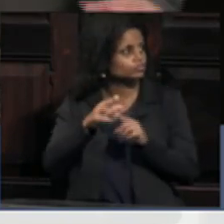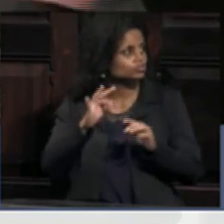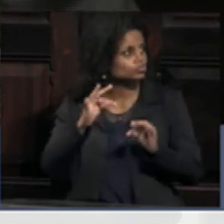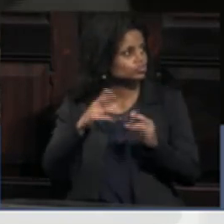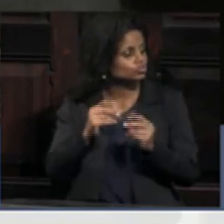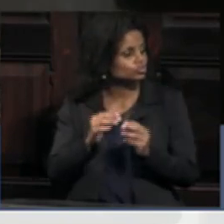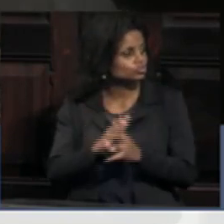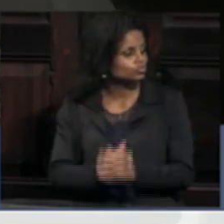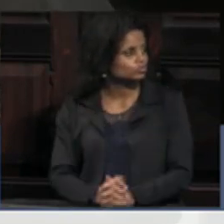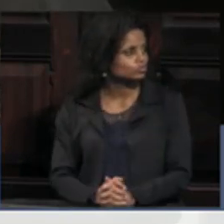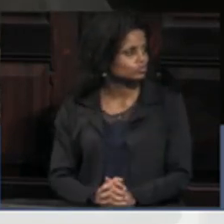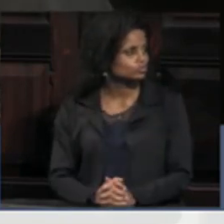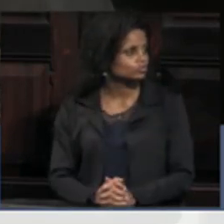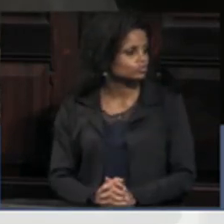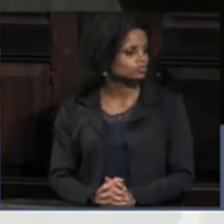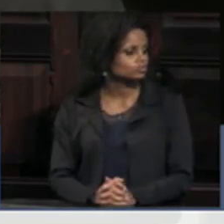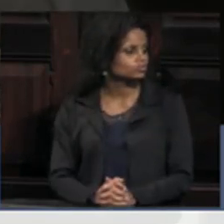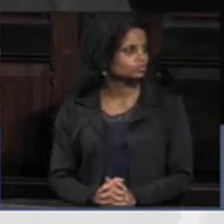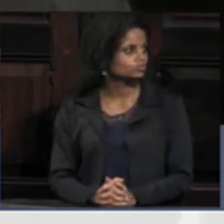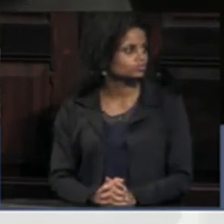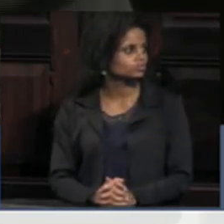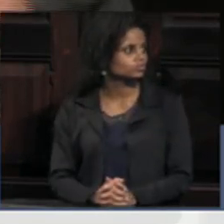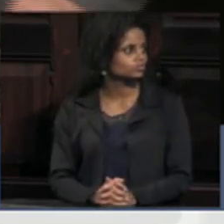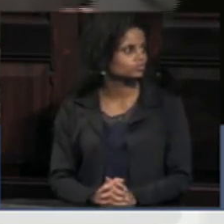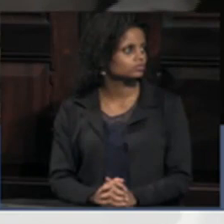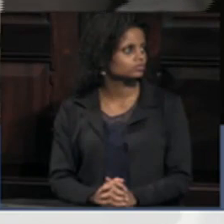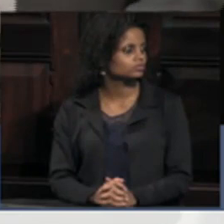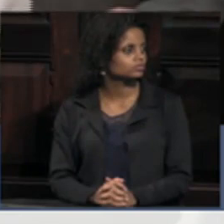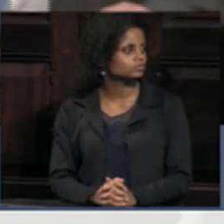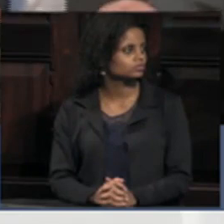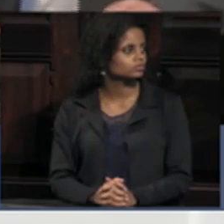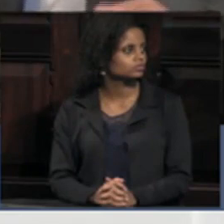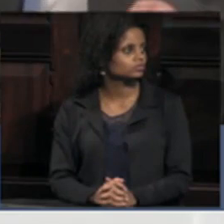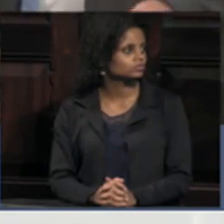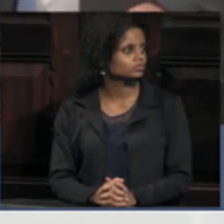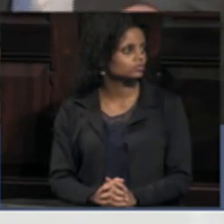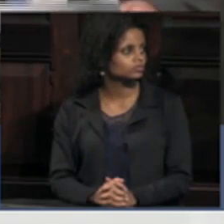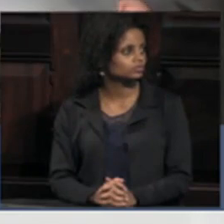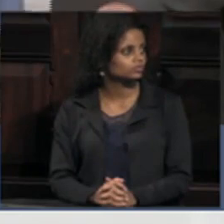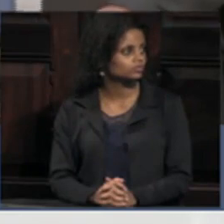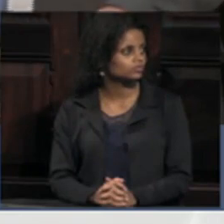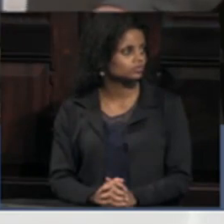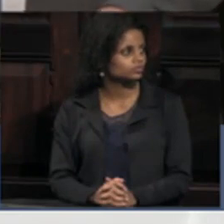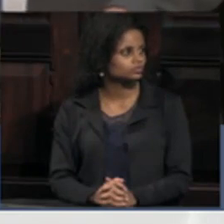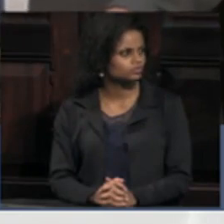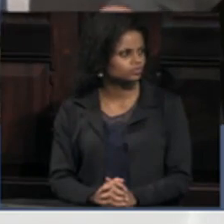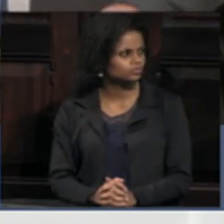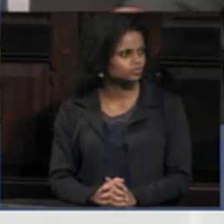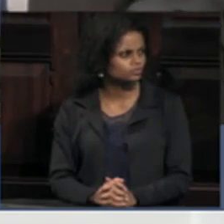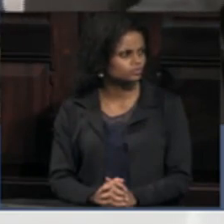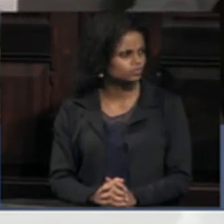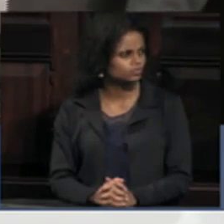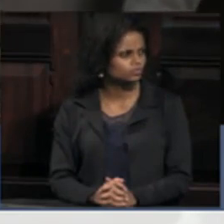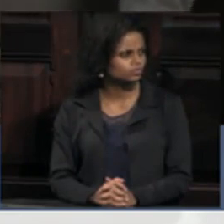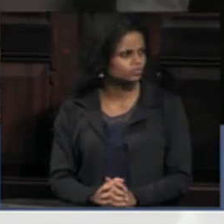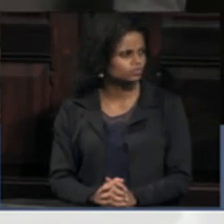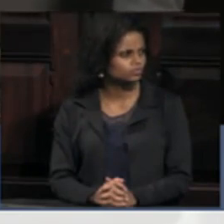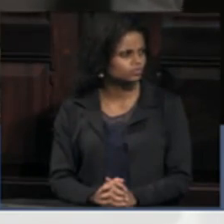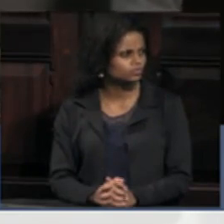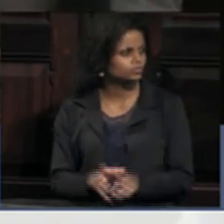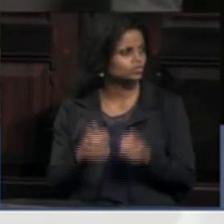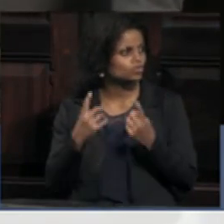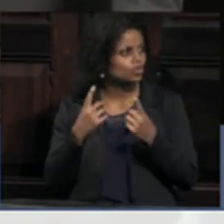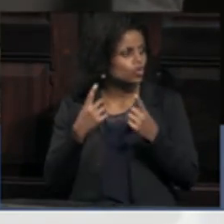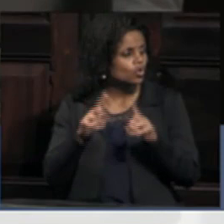Essa é a pauta de hoje? Vai repetir? É isso aí. Veto total aposto ao projeto de